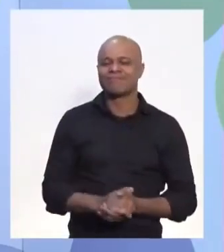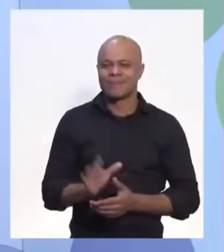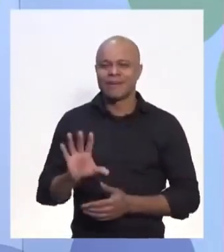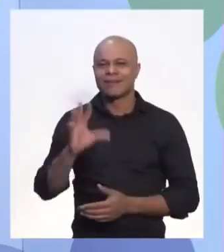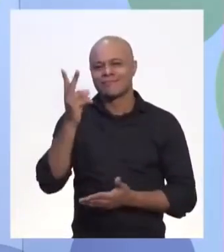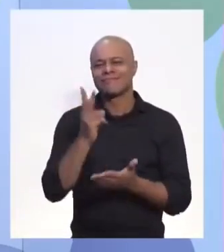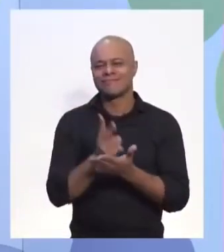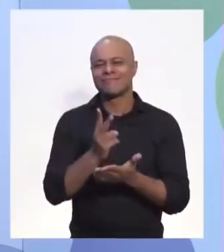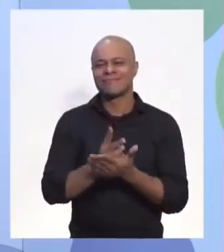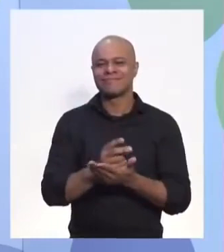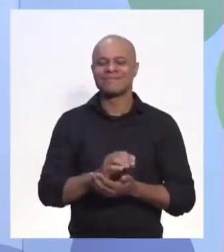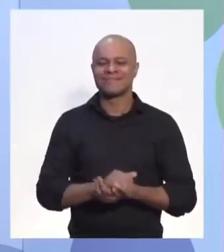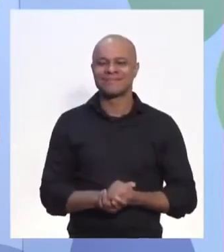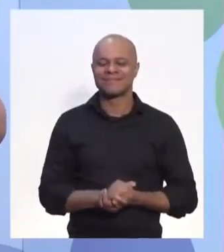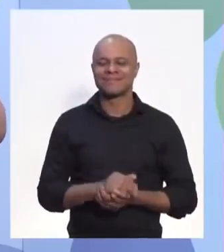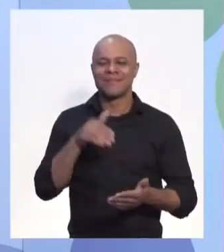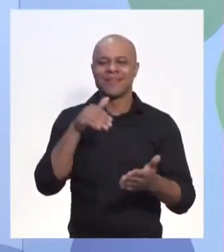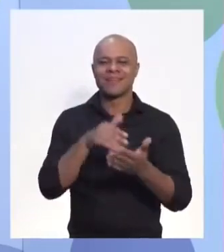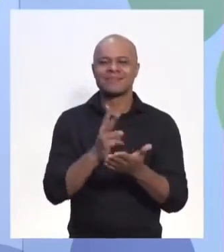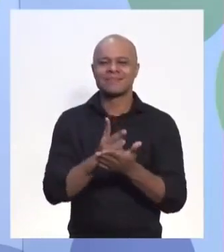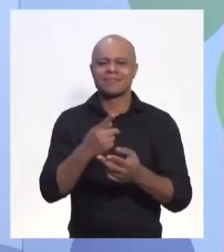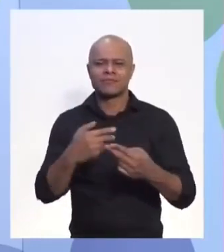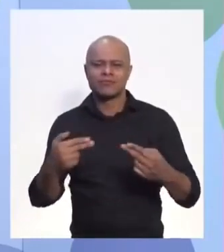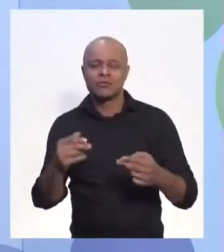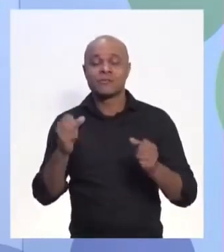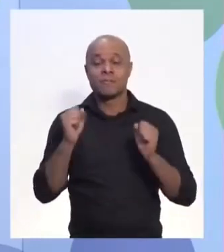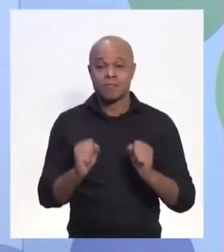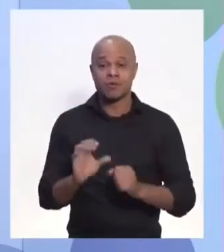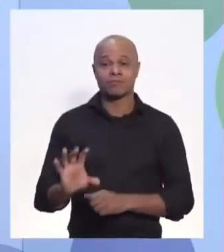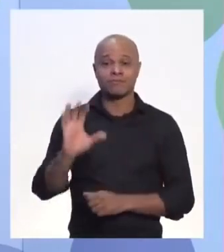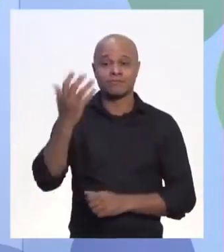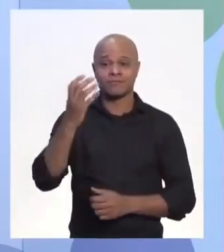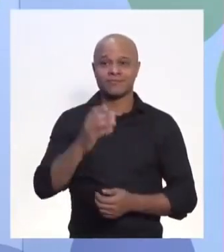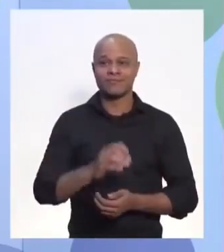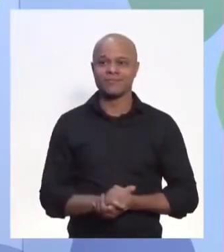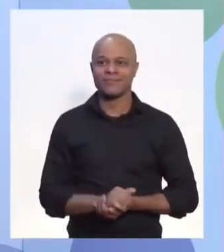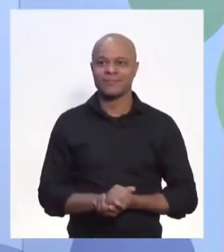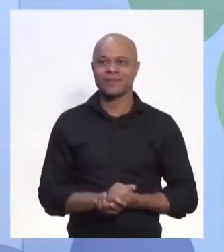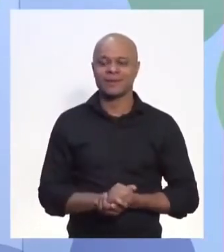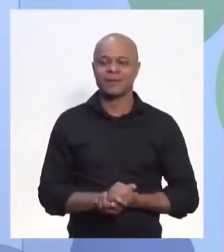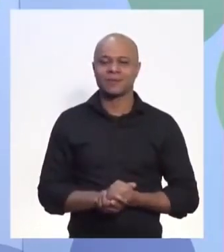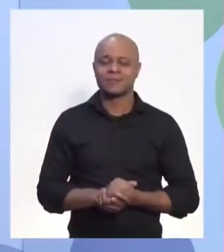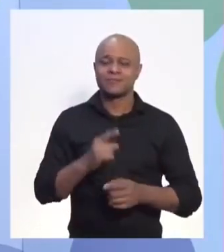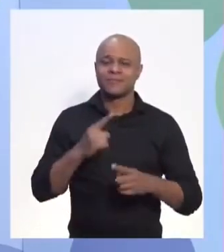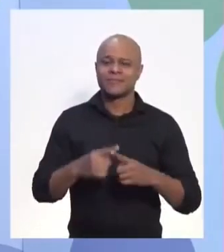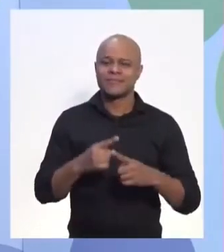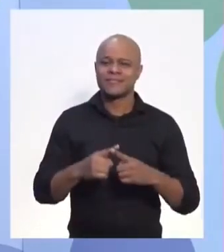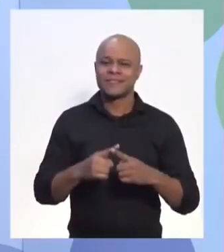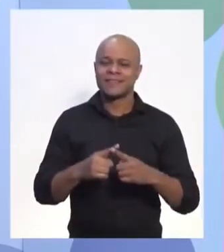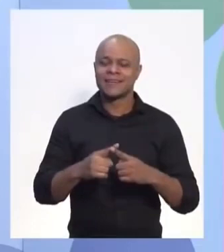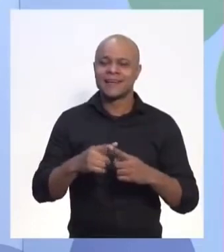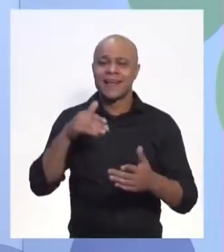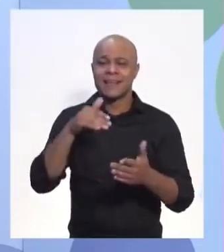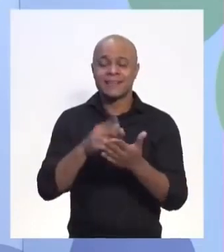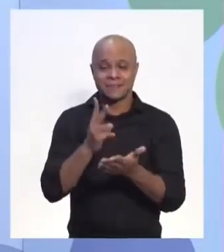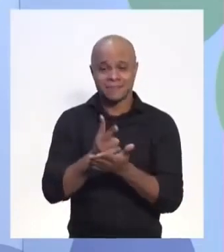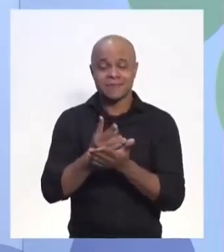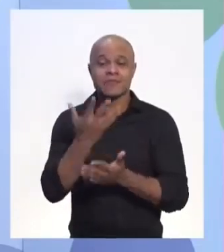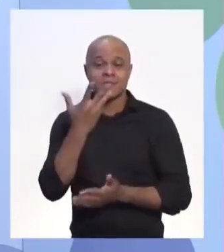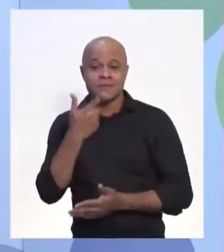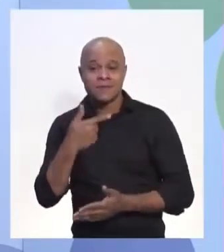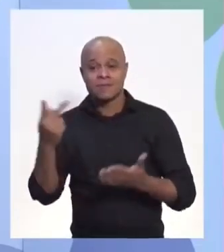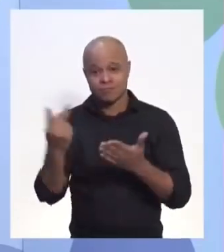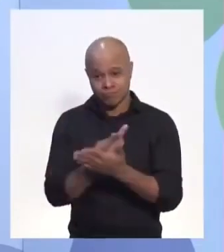até por conta de várias questões podem ter acontecido, inclusive algum erro matemático. Então,